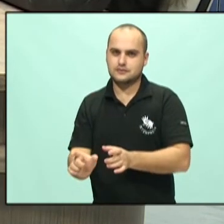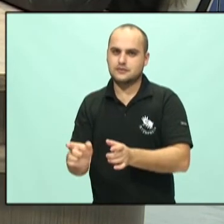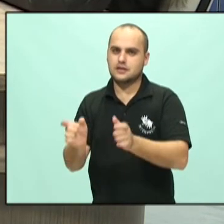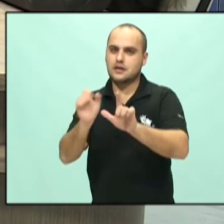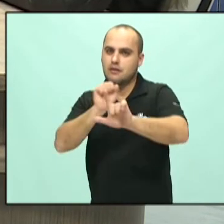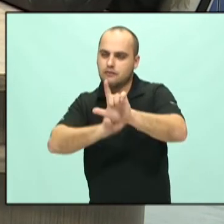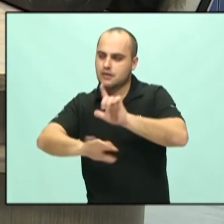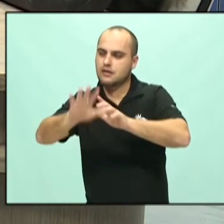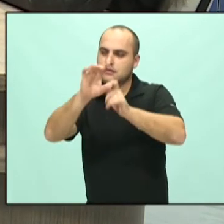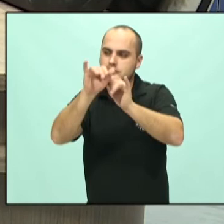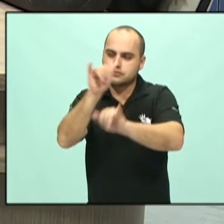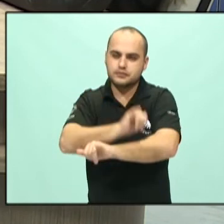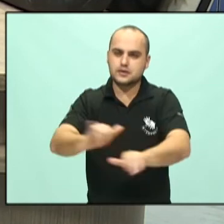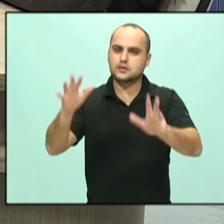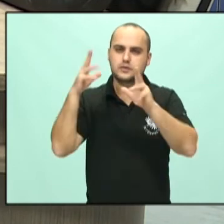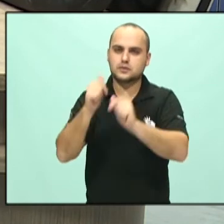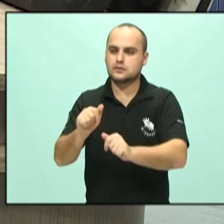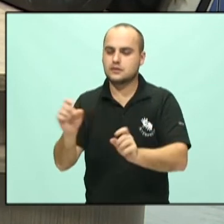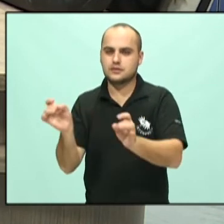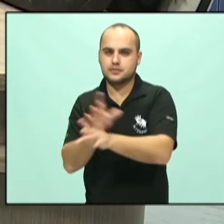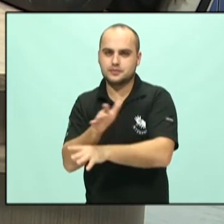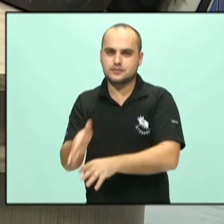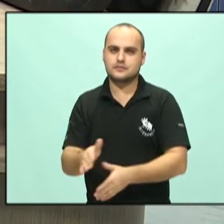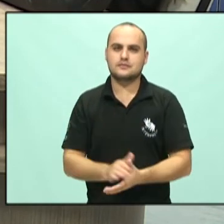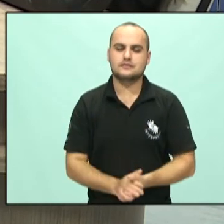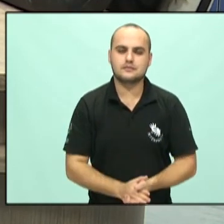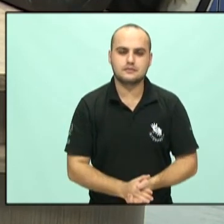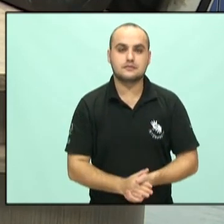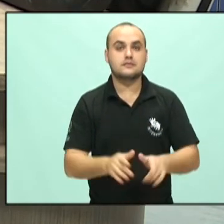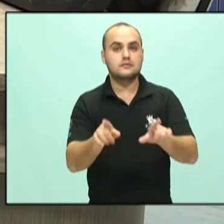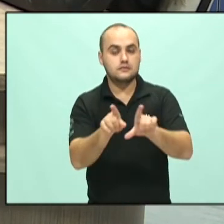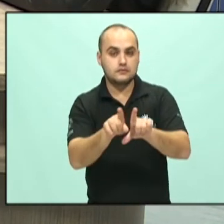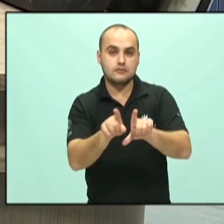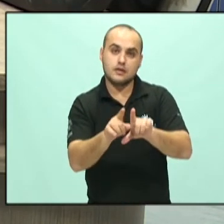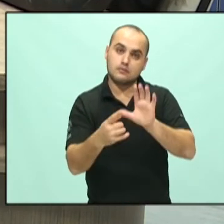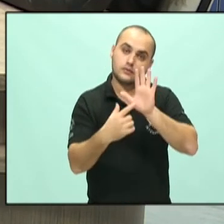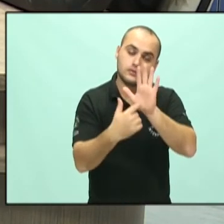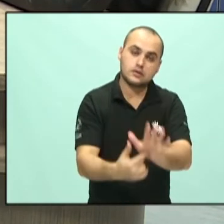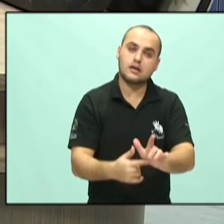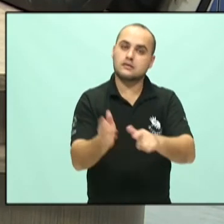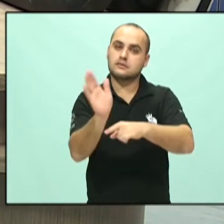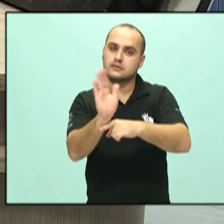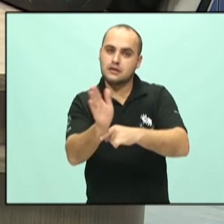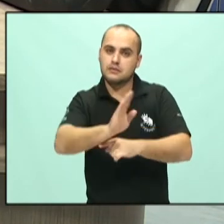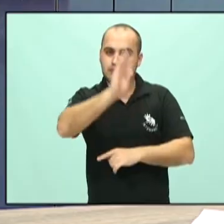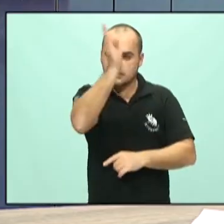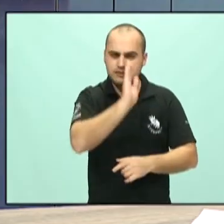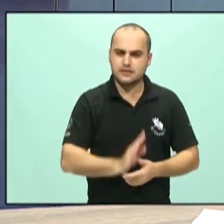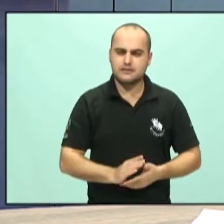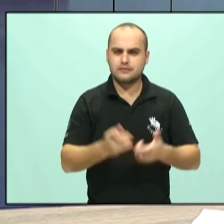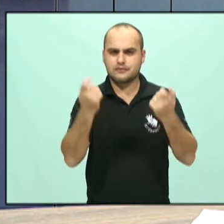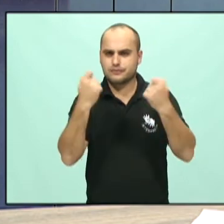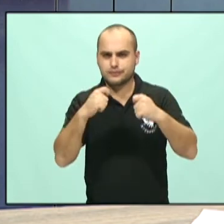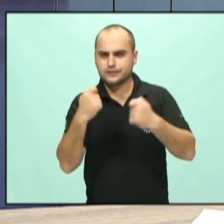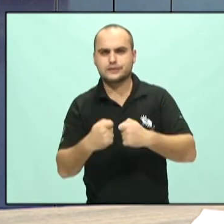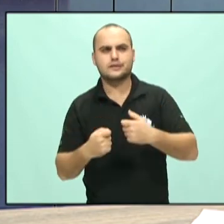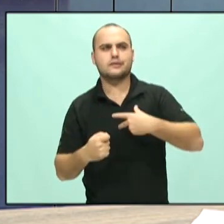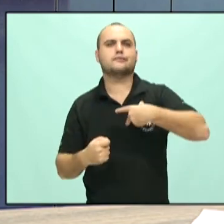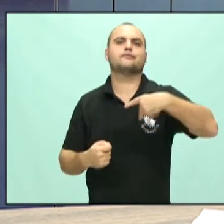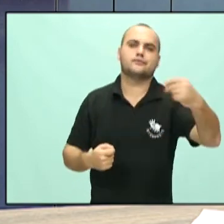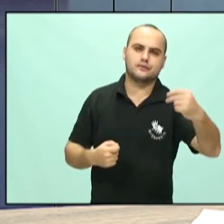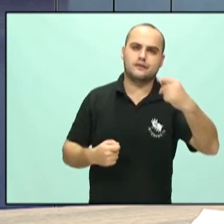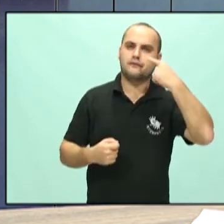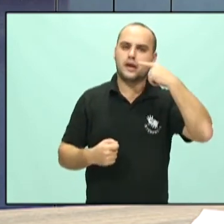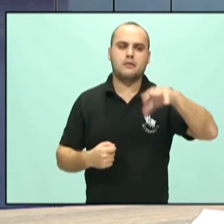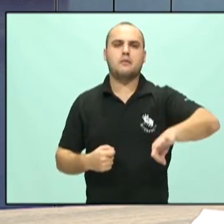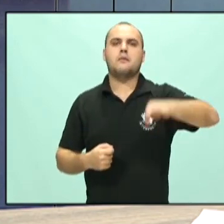que está saindo daqui. Compartilhar. E trazer à tona o cinema brasileiro, né? A gente perceber que a gente não precisa sair daqui para ver uma coisa de